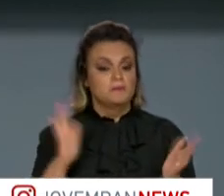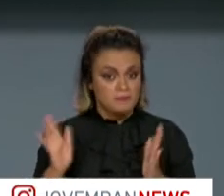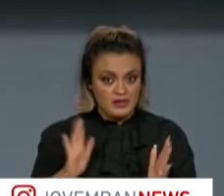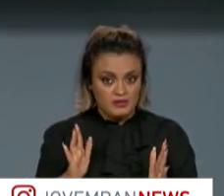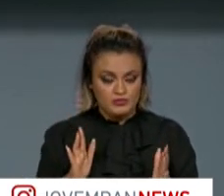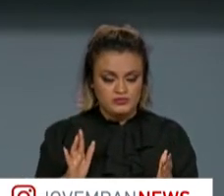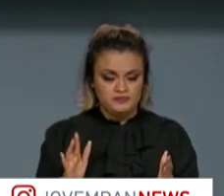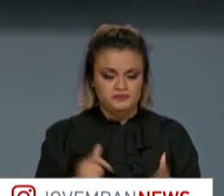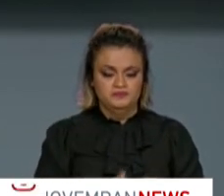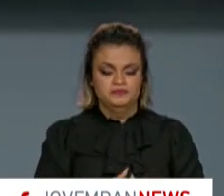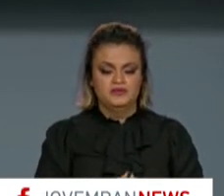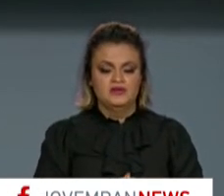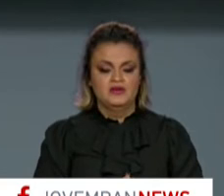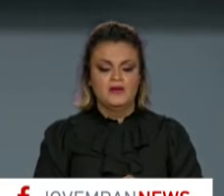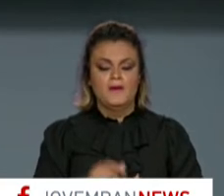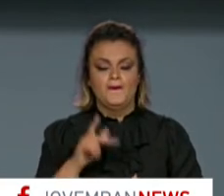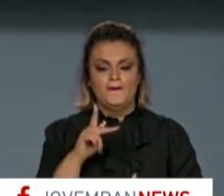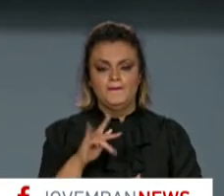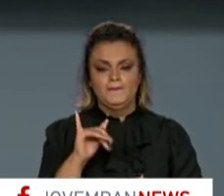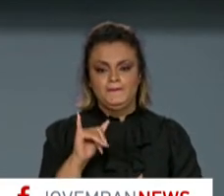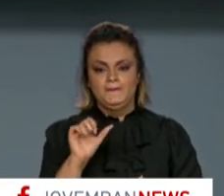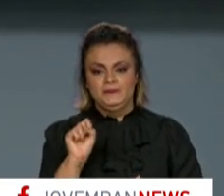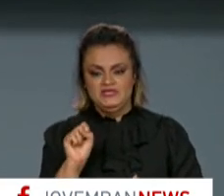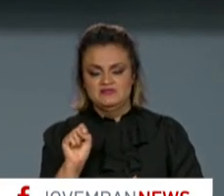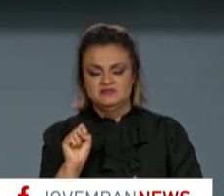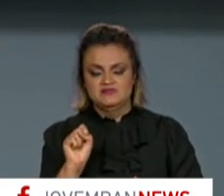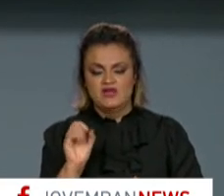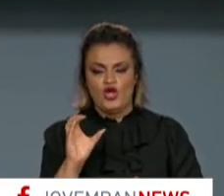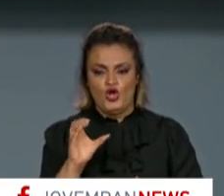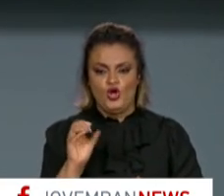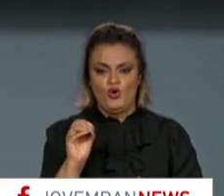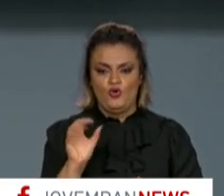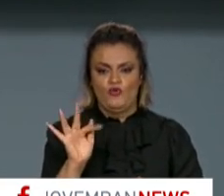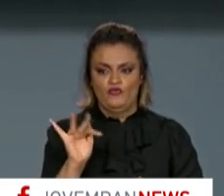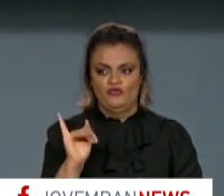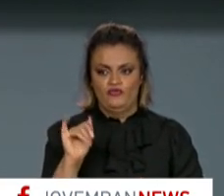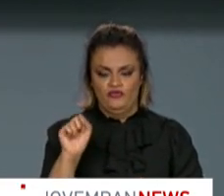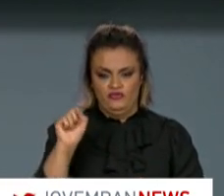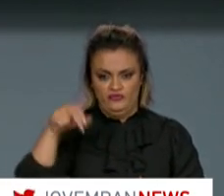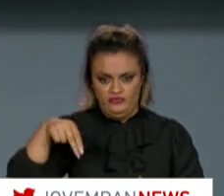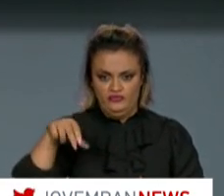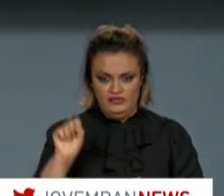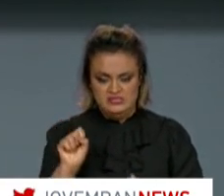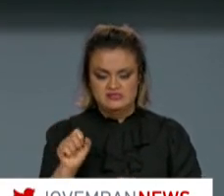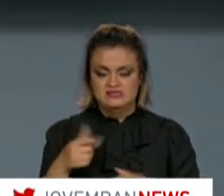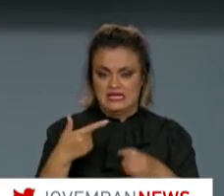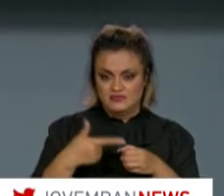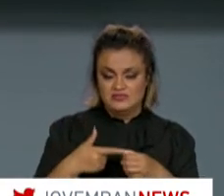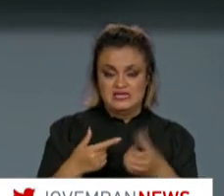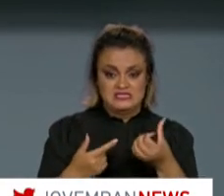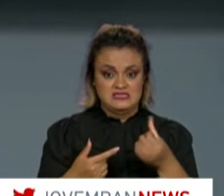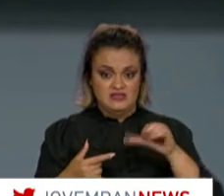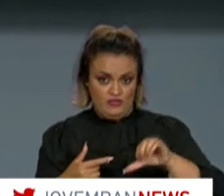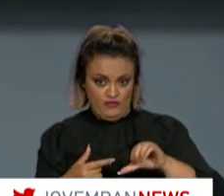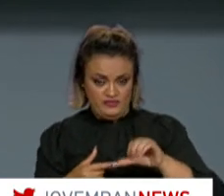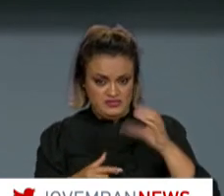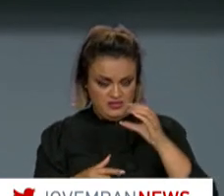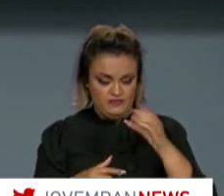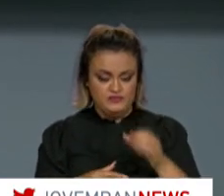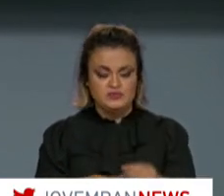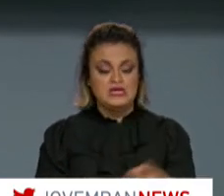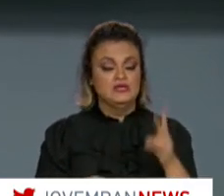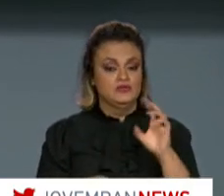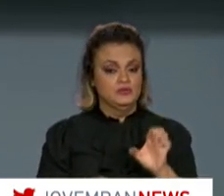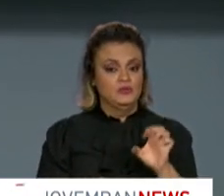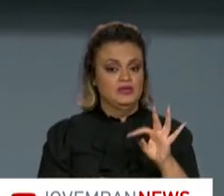época, o PIS/COFINS da gasolina era 69 centavos e o PIS/COFINS do